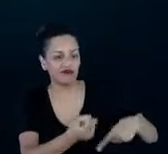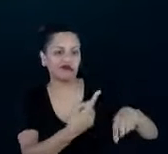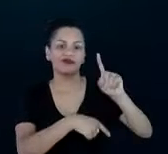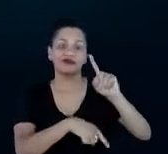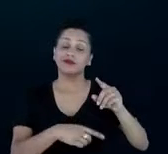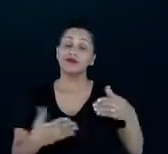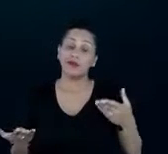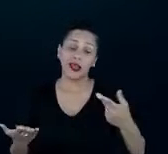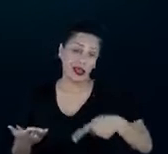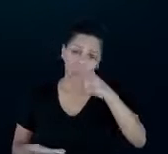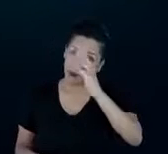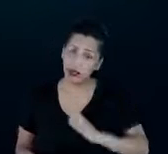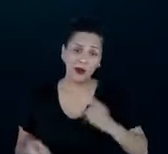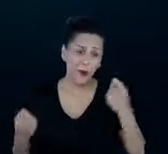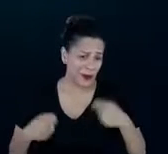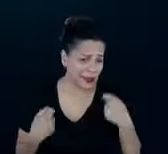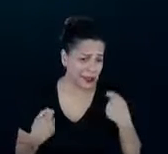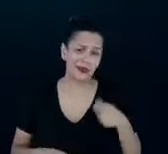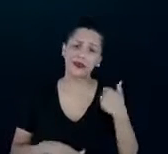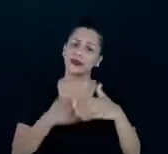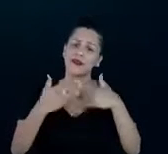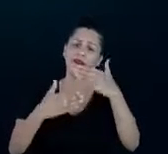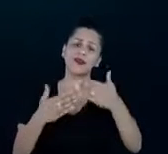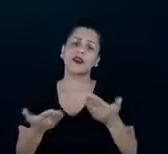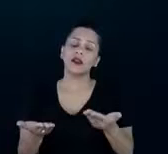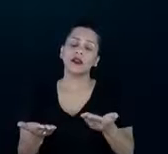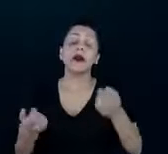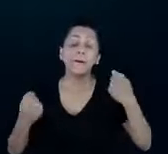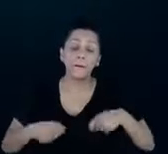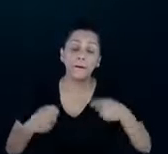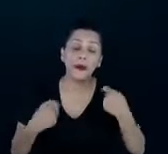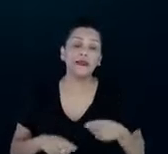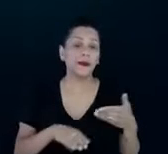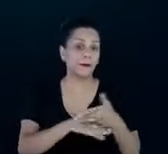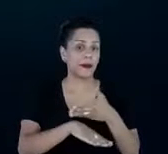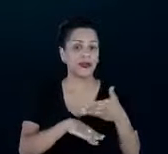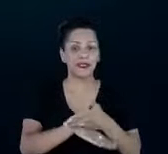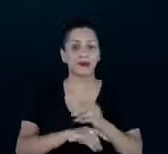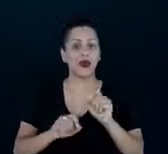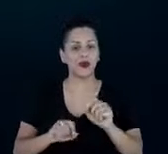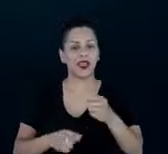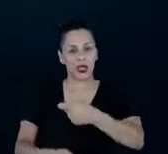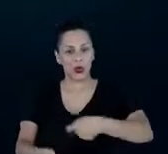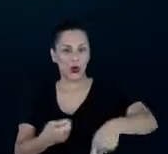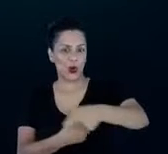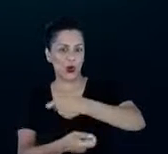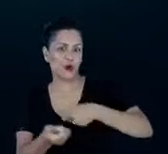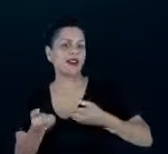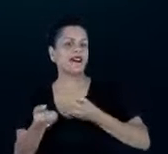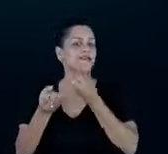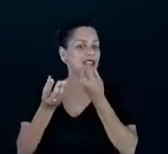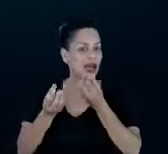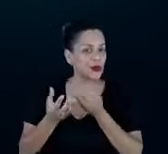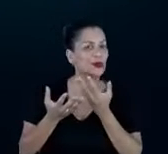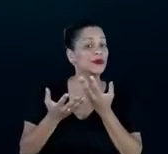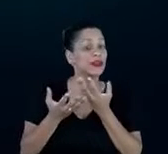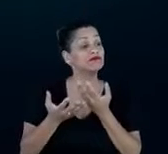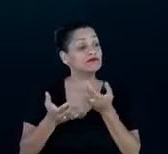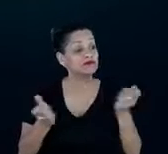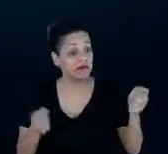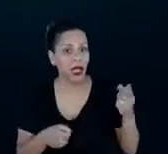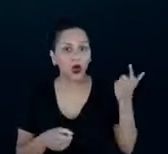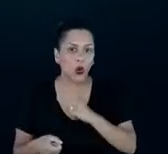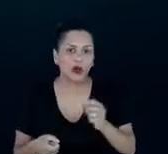Brasil um país que precisa se desenvolver a gente precisa participar dessa economia dos dados até para dar conta do